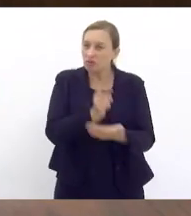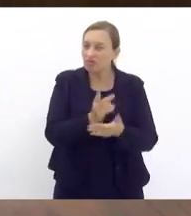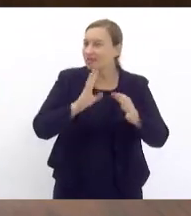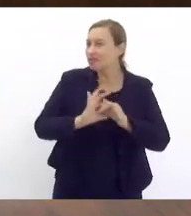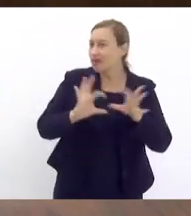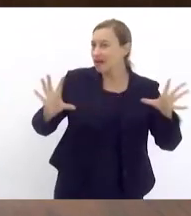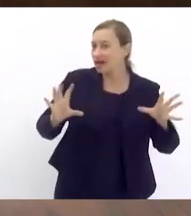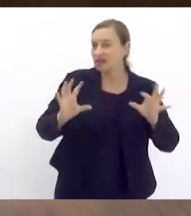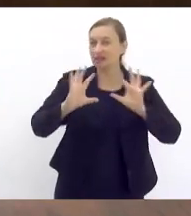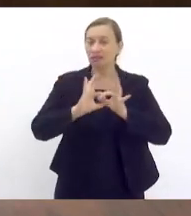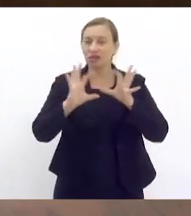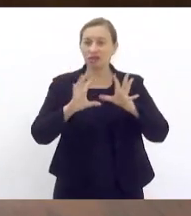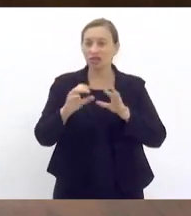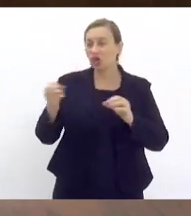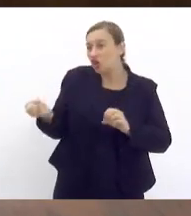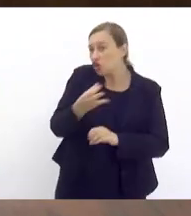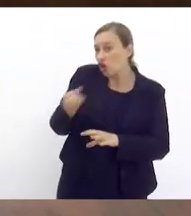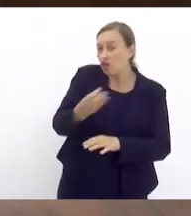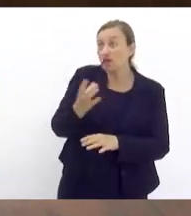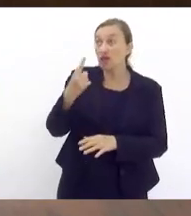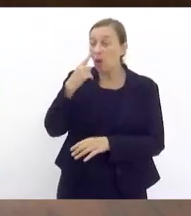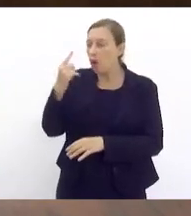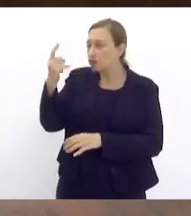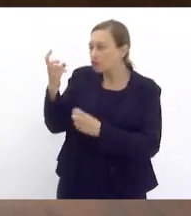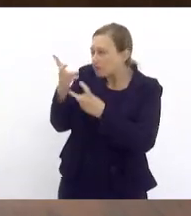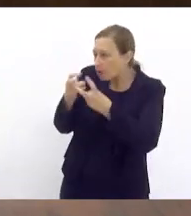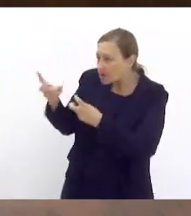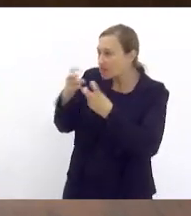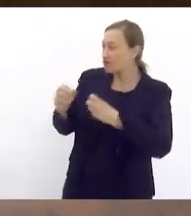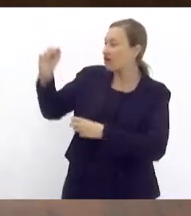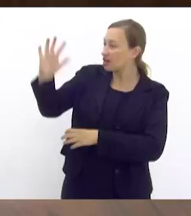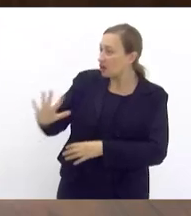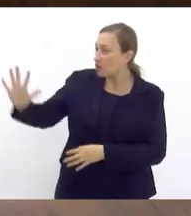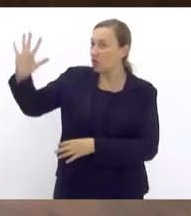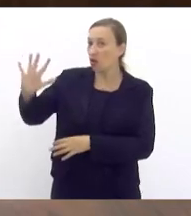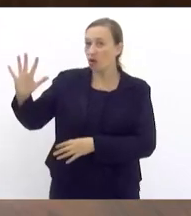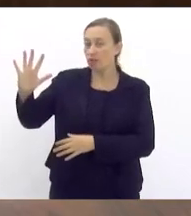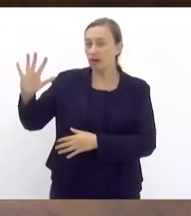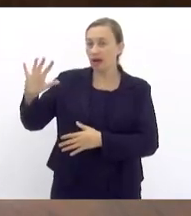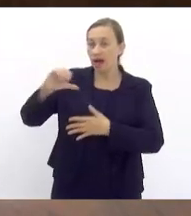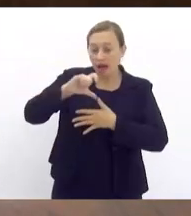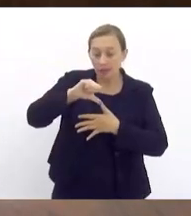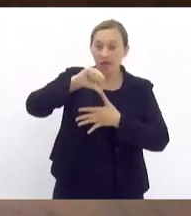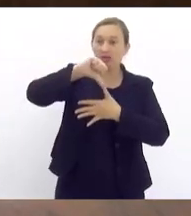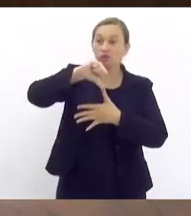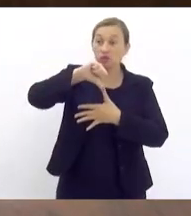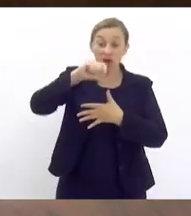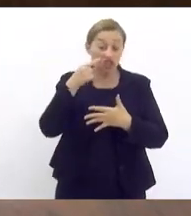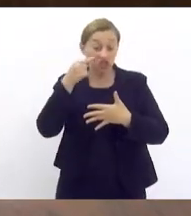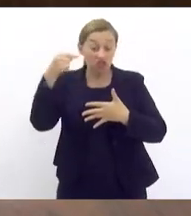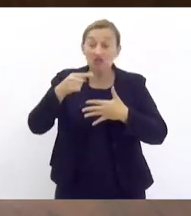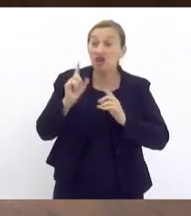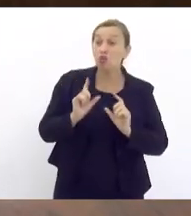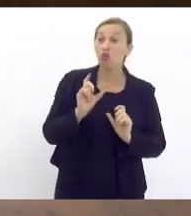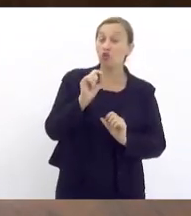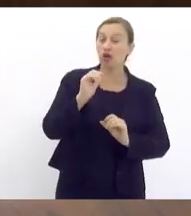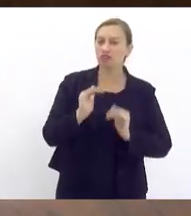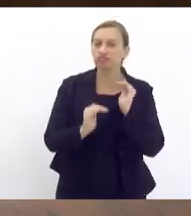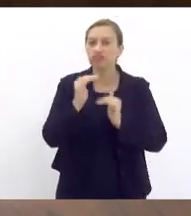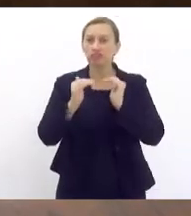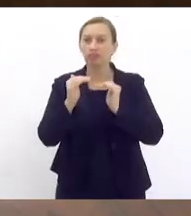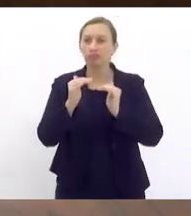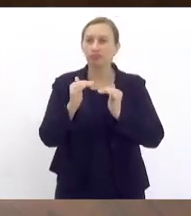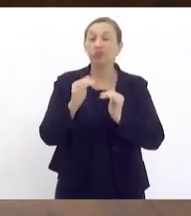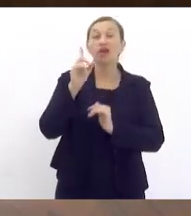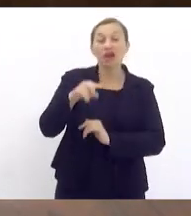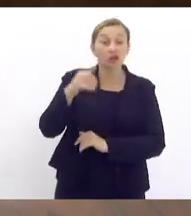moderna aí temos que esperar pessoalmente na europa alguma coisa que na América do Sul a gente percebe que esse essa é a evolução e é